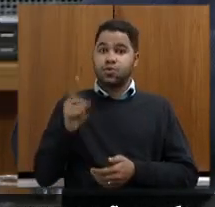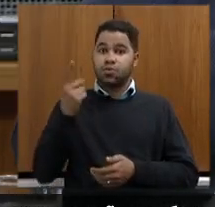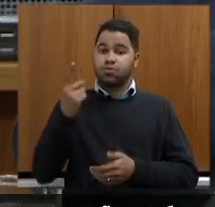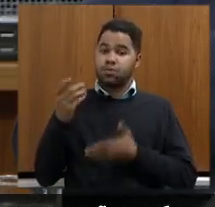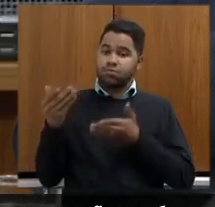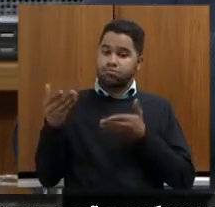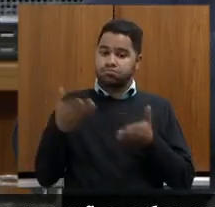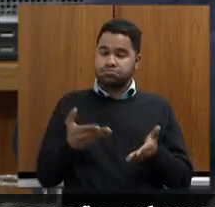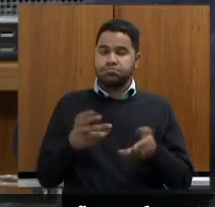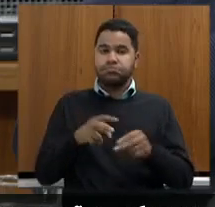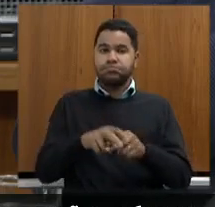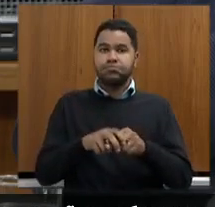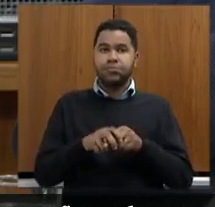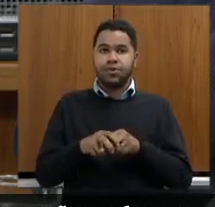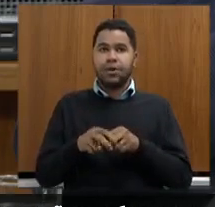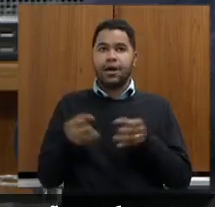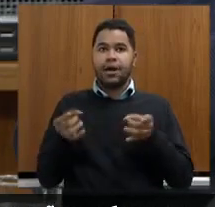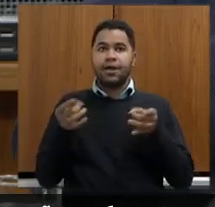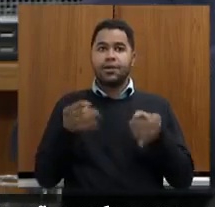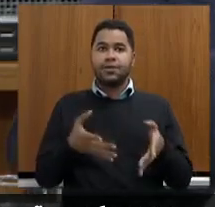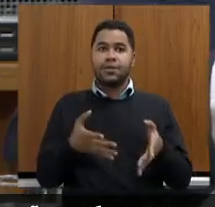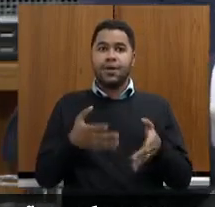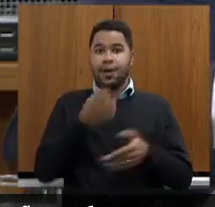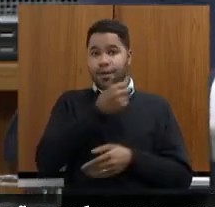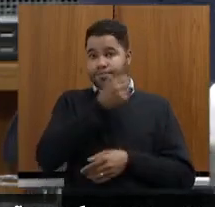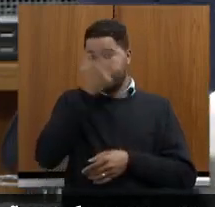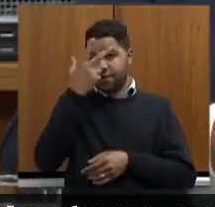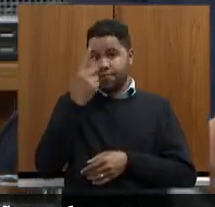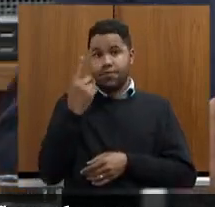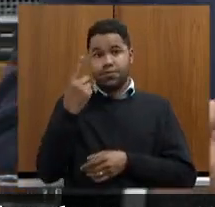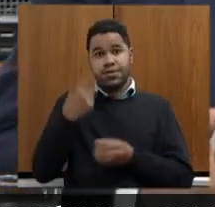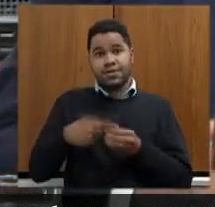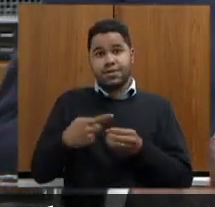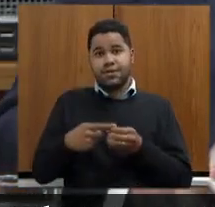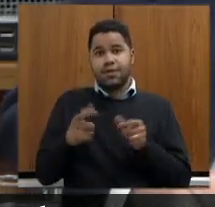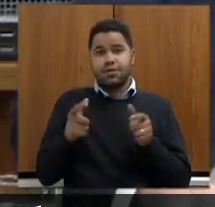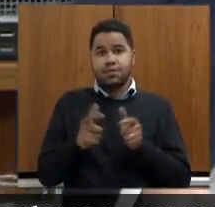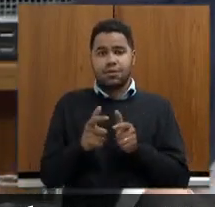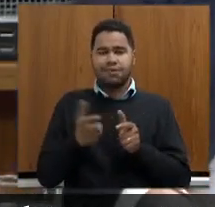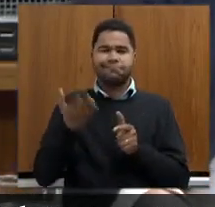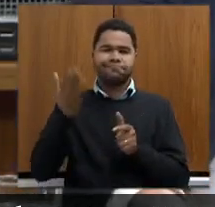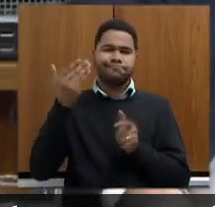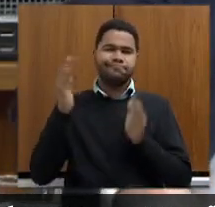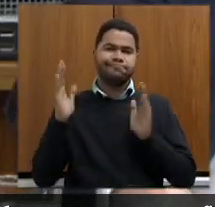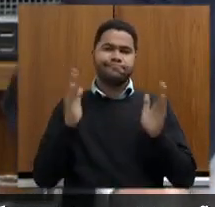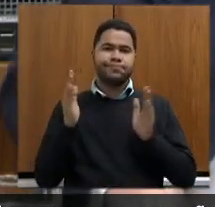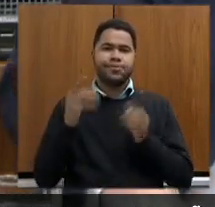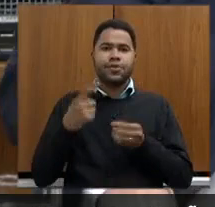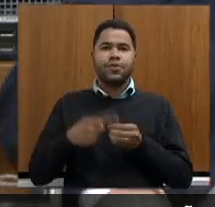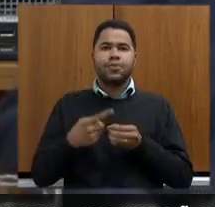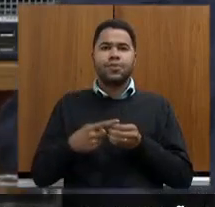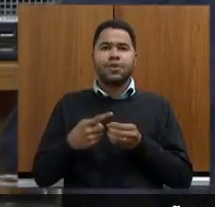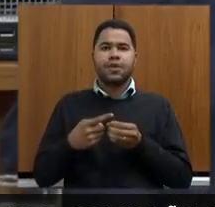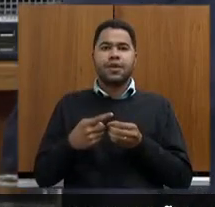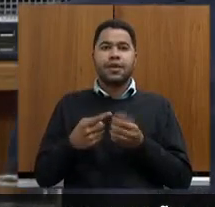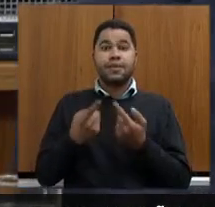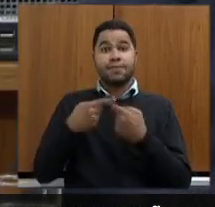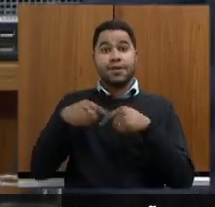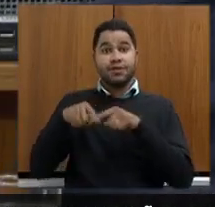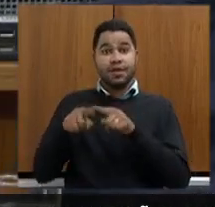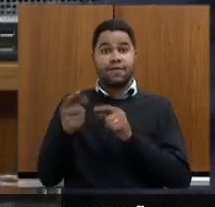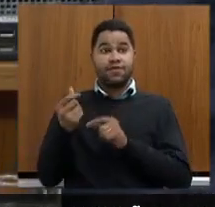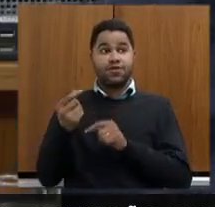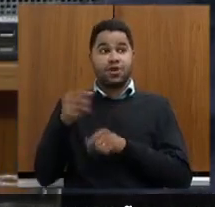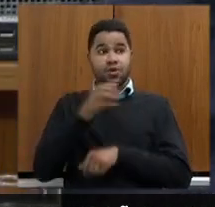que me trouxe aqui vão Justamente a renúncia de mandato de prefeito de uma cidade pequena naquela ocasião o município emprestar o dinheiro do estado